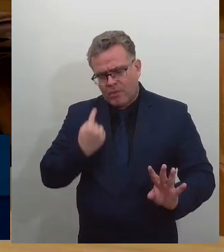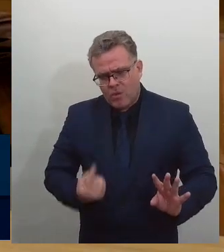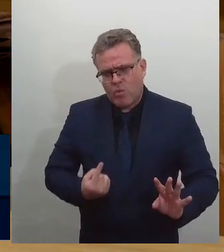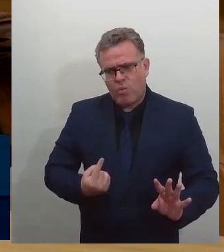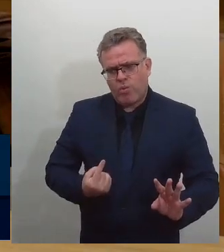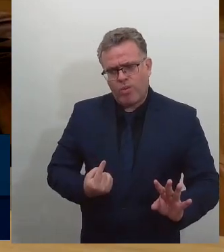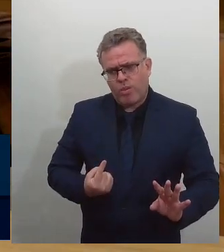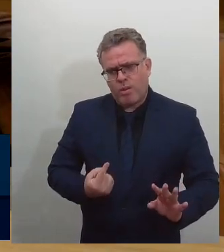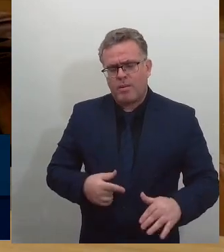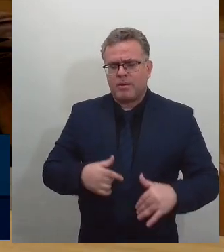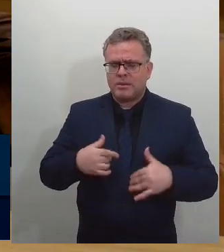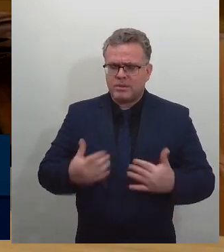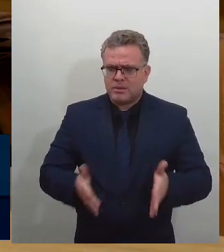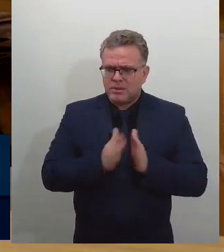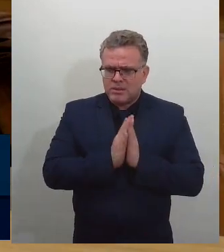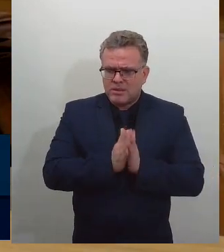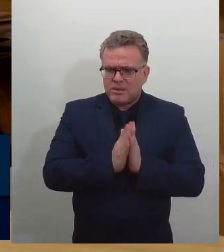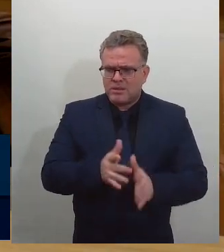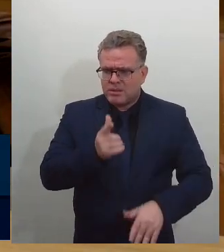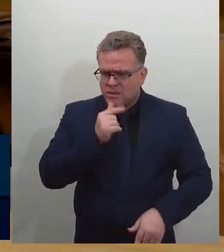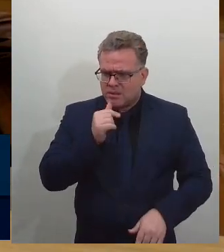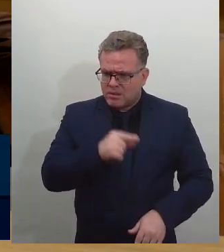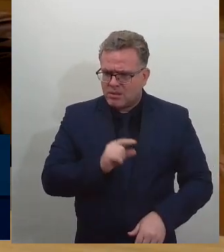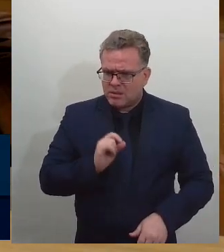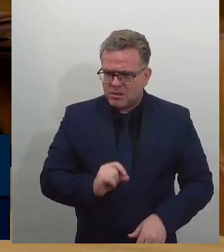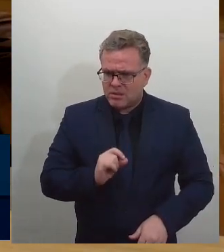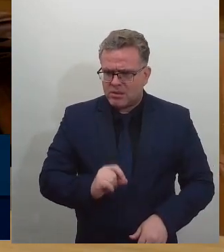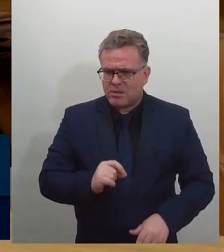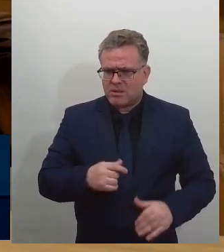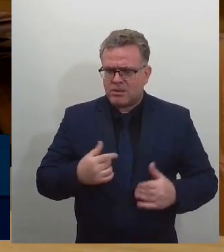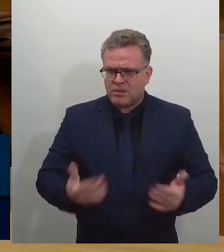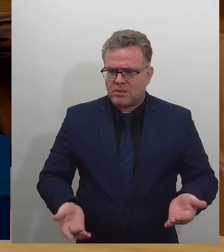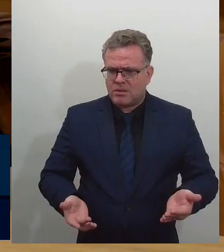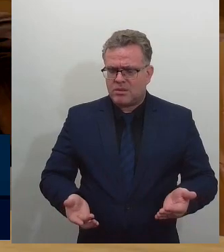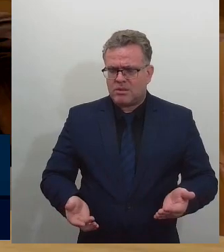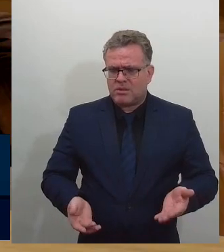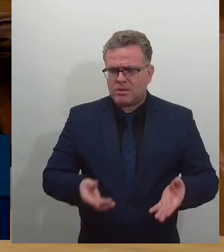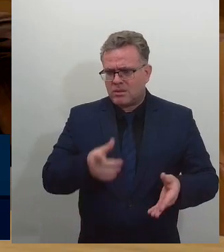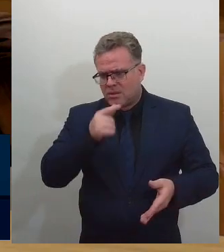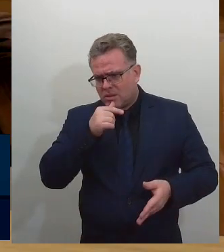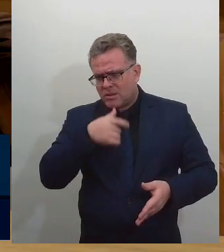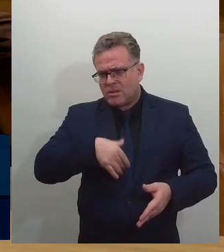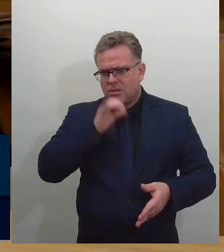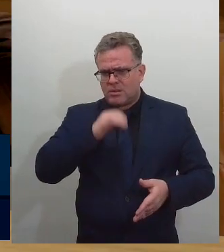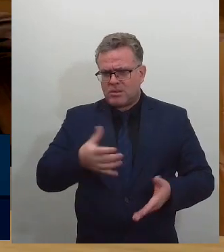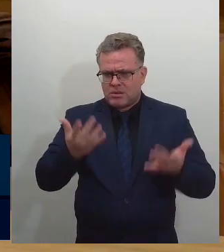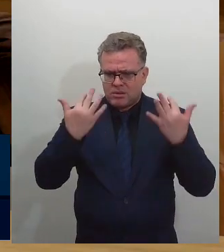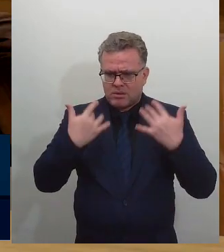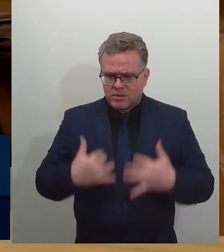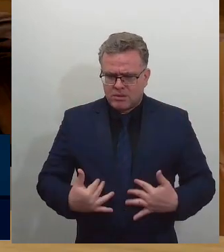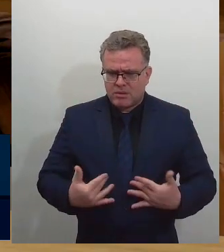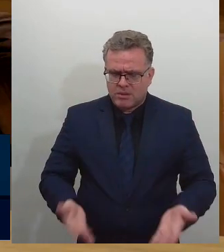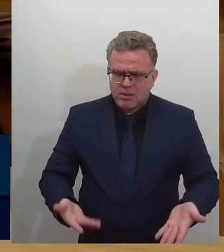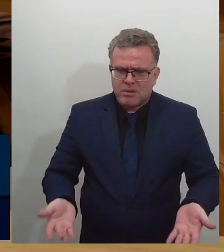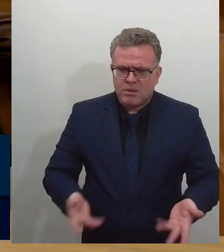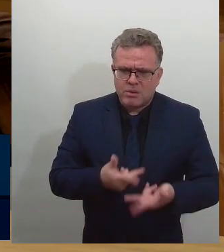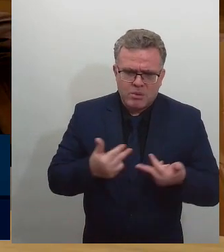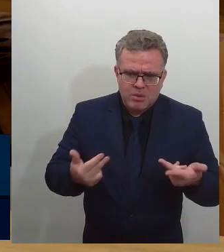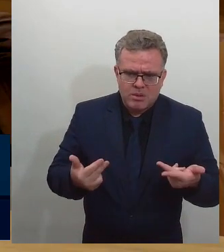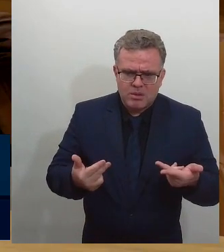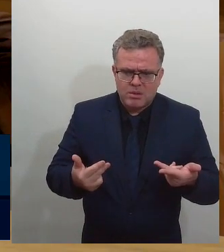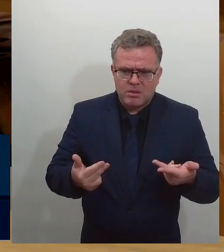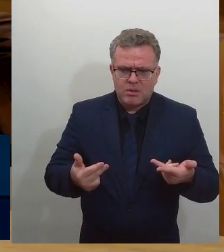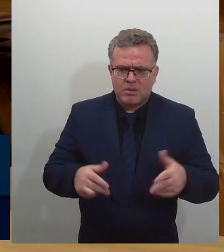pedindo um pouco de água para dar um bicho, para beber, para tomar um banho, matar sua sede. Isso é um absurdo o que acontece no